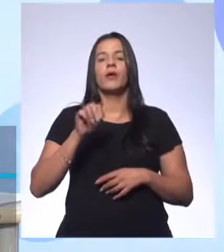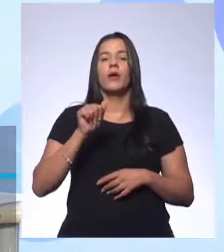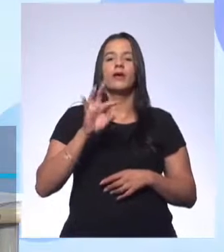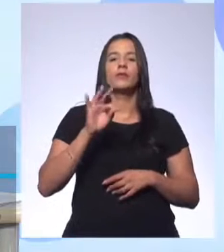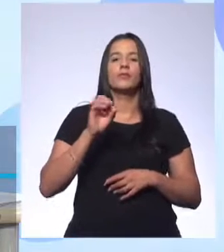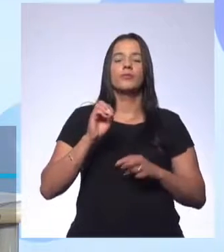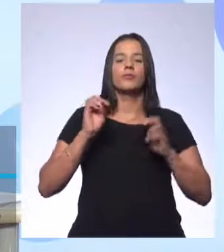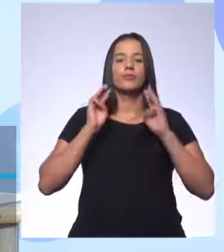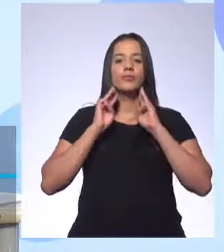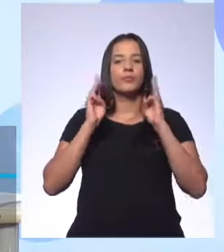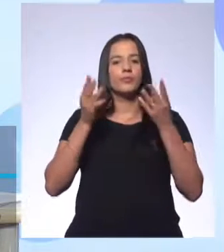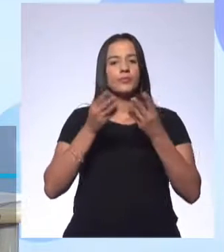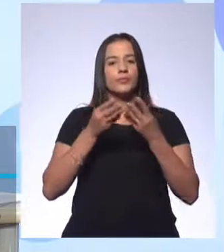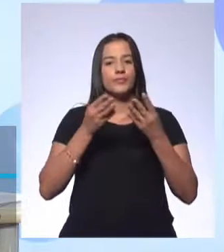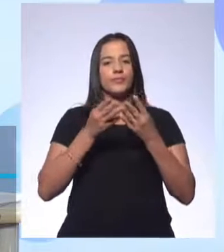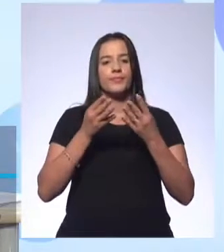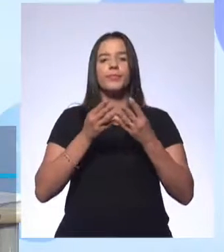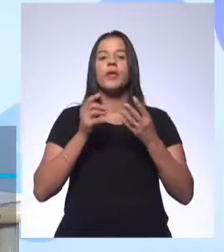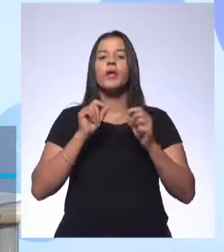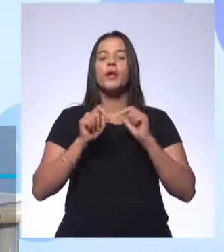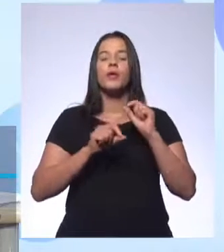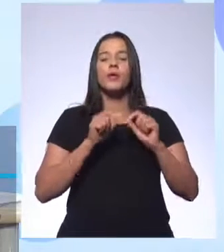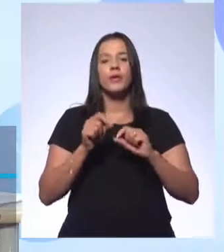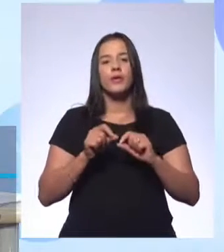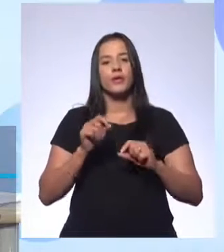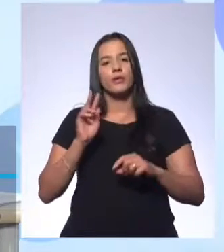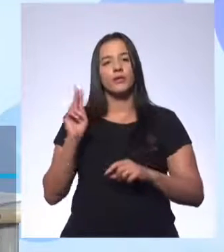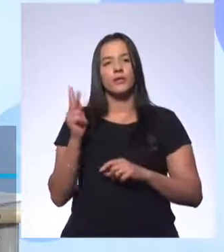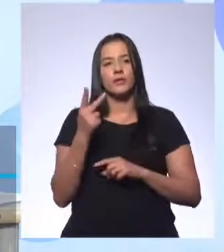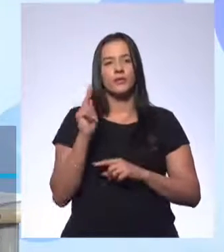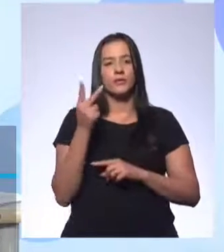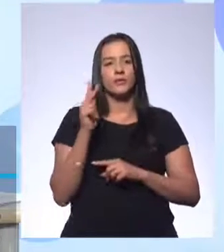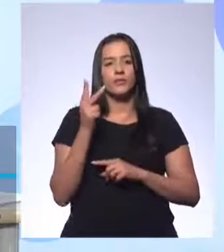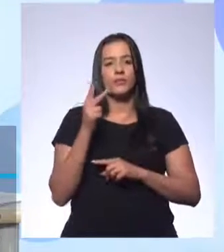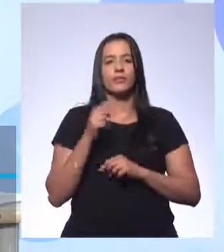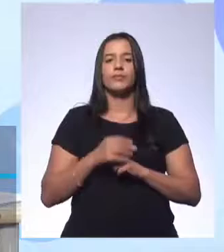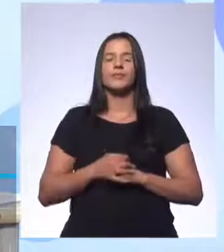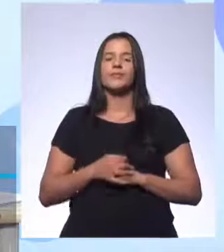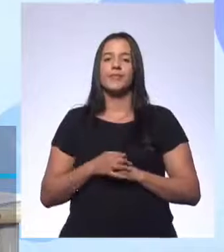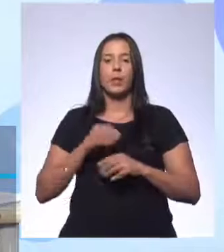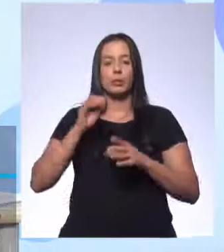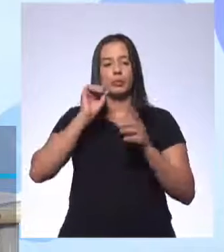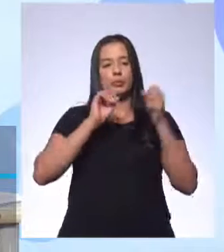hélio, professor Fábio Roberto, hidrogênio. Eu posso ler aquela do Guilherme?